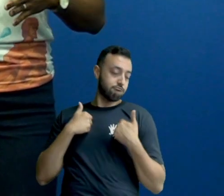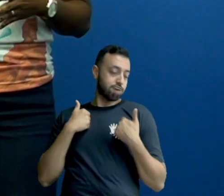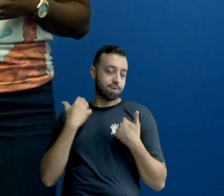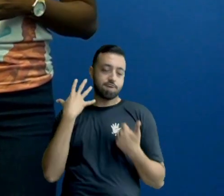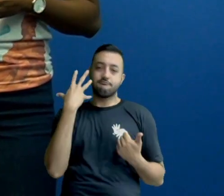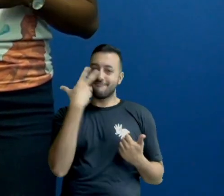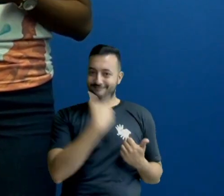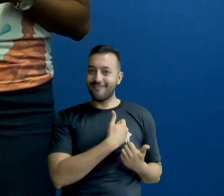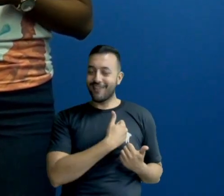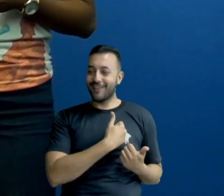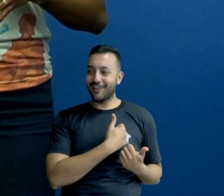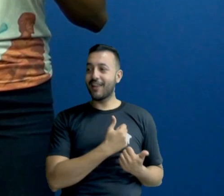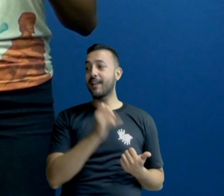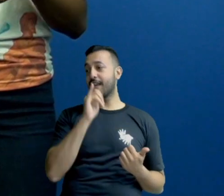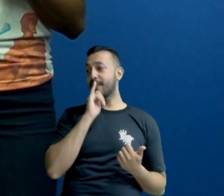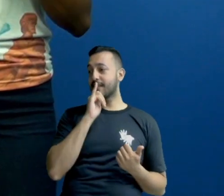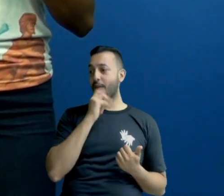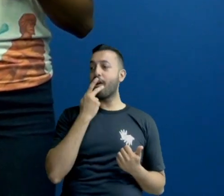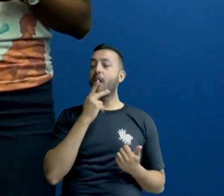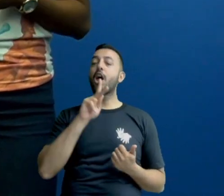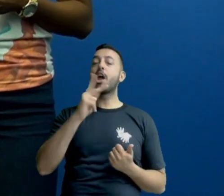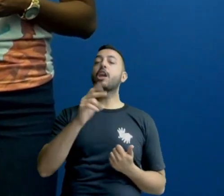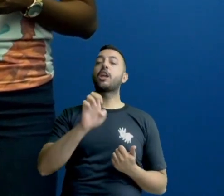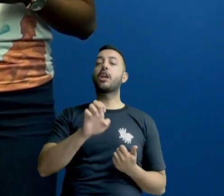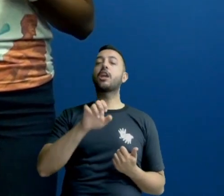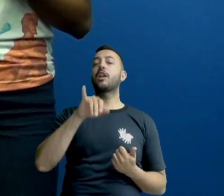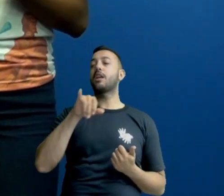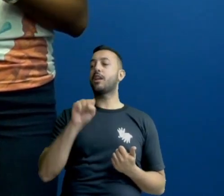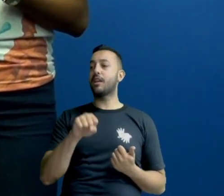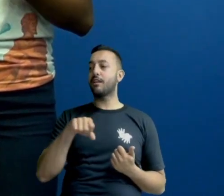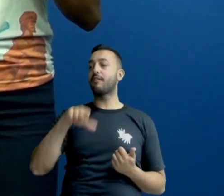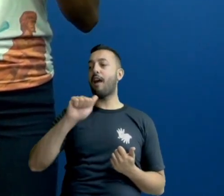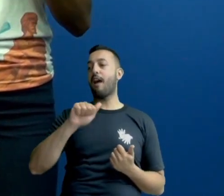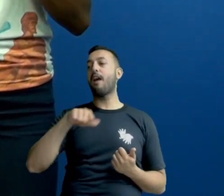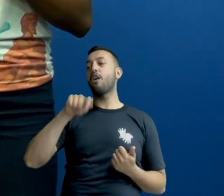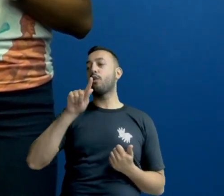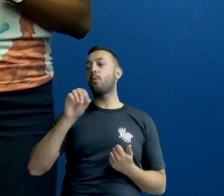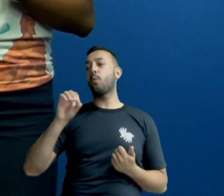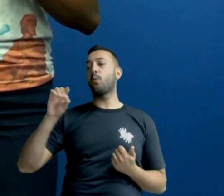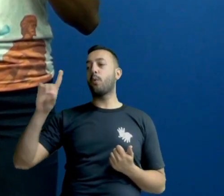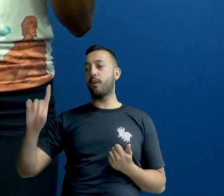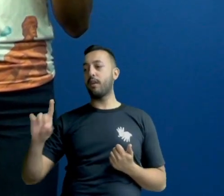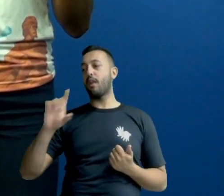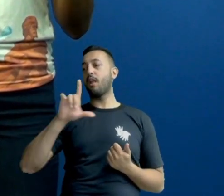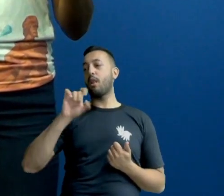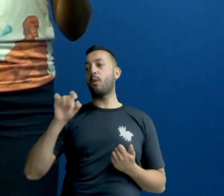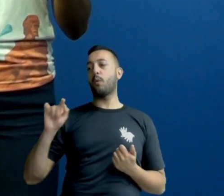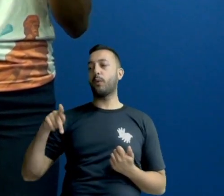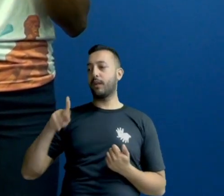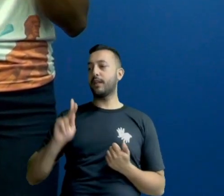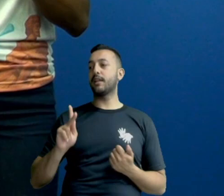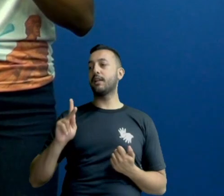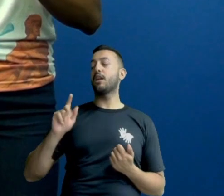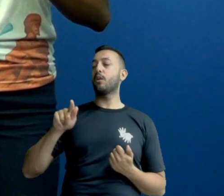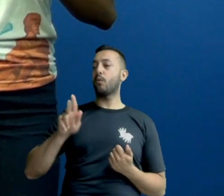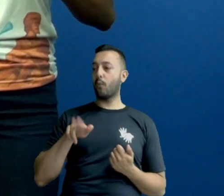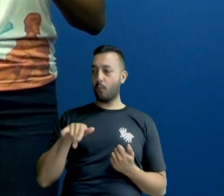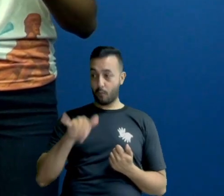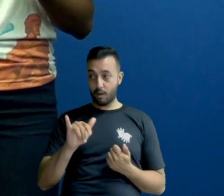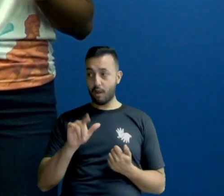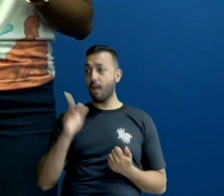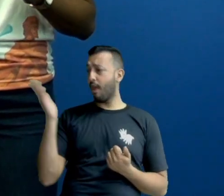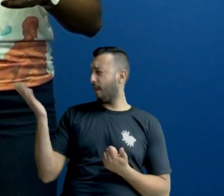charmosa, tá? E o exemplo é he is a good looking guy. Good looking, charmoso,